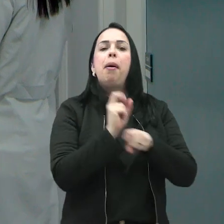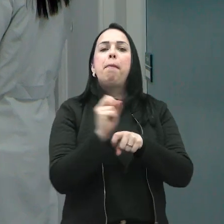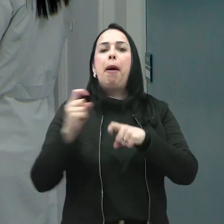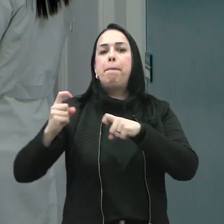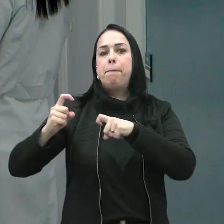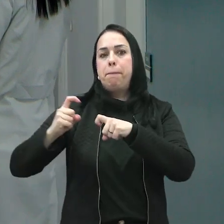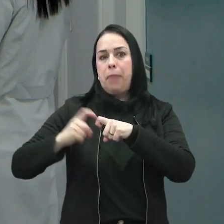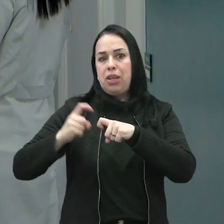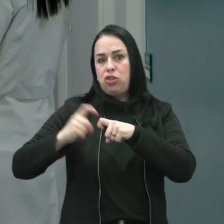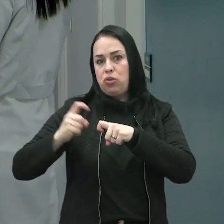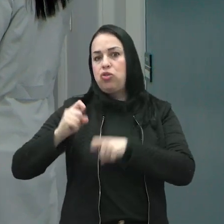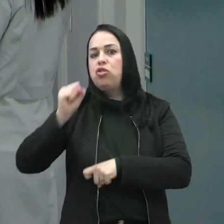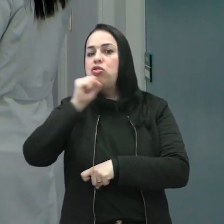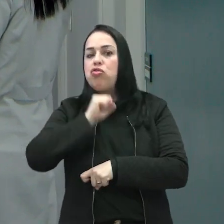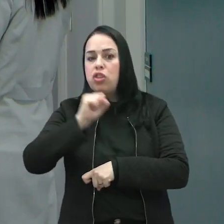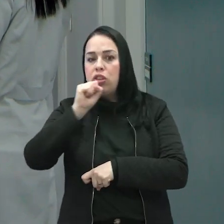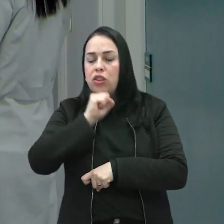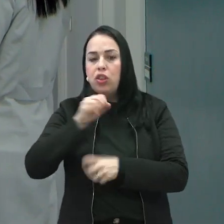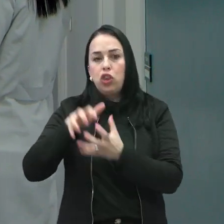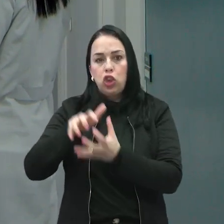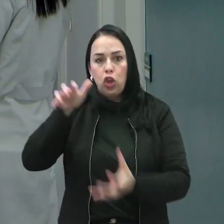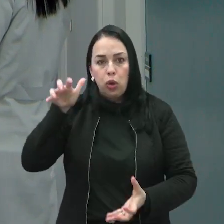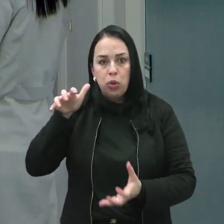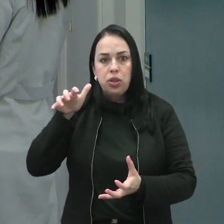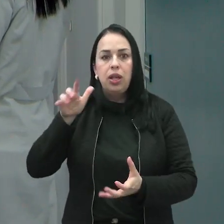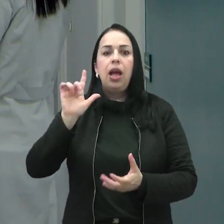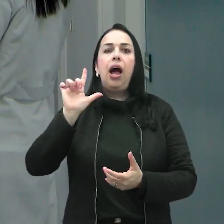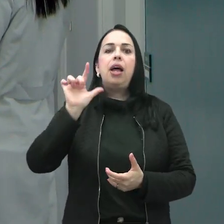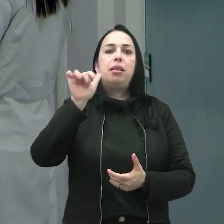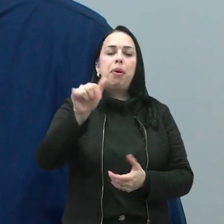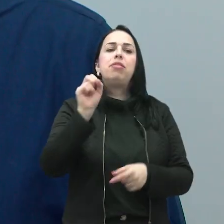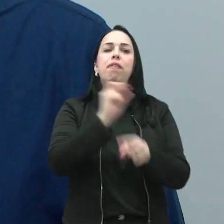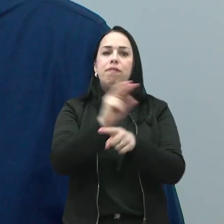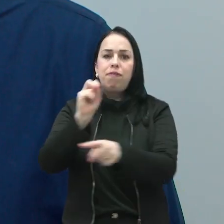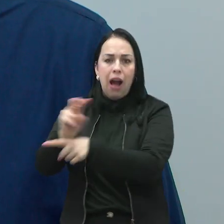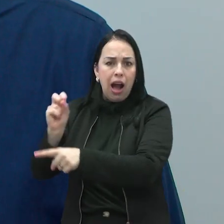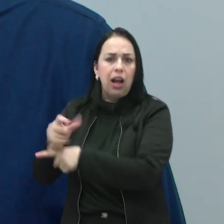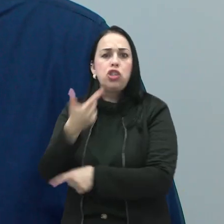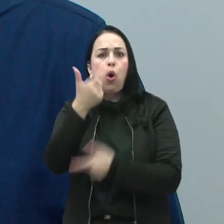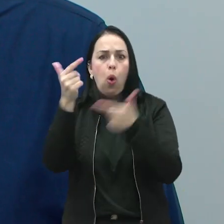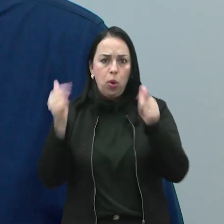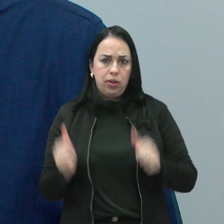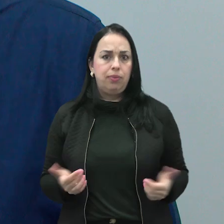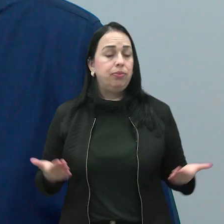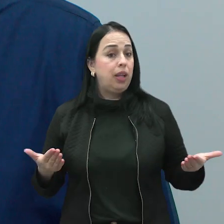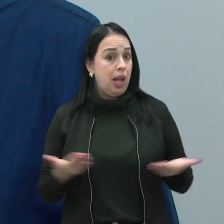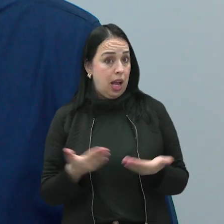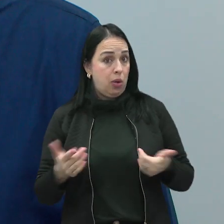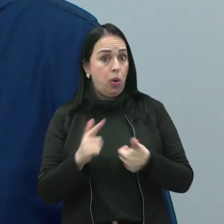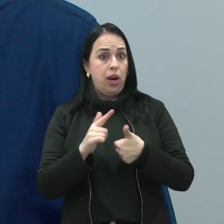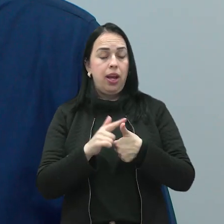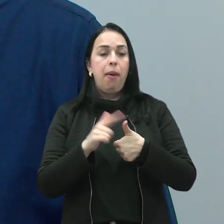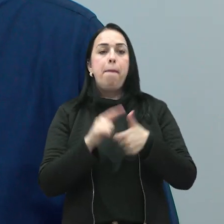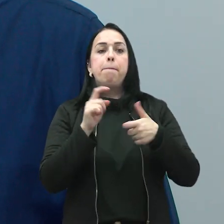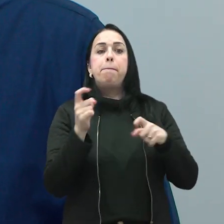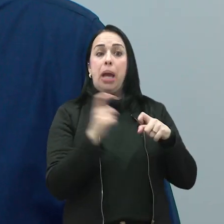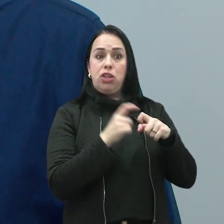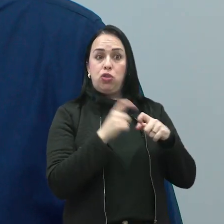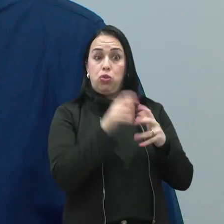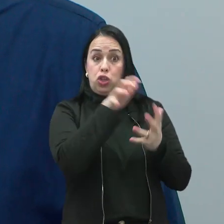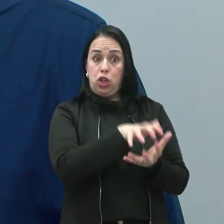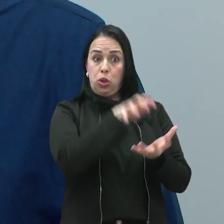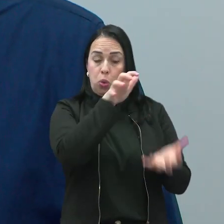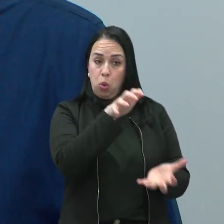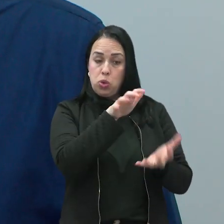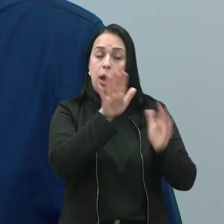novas especialidades devem ser oferecidas nos próximos meses. Atualmente a gente está ofertando as vagas em geriatria.